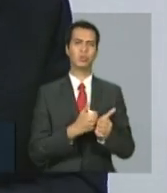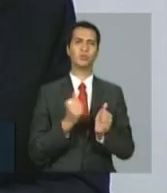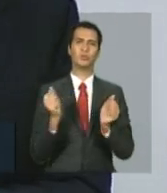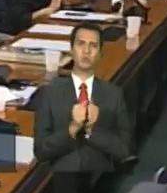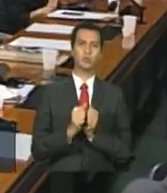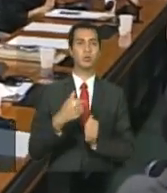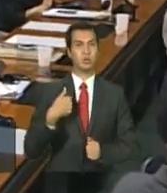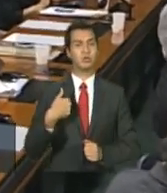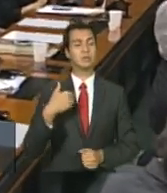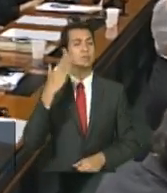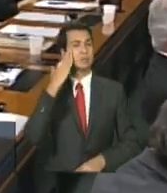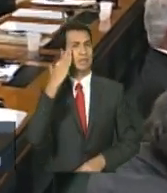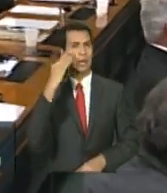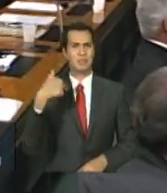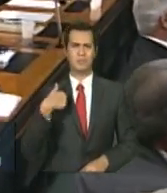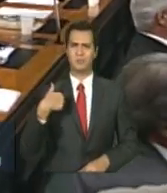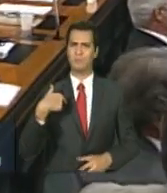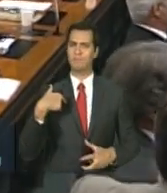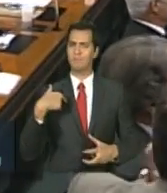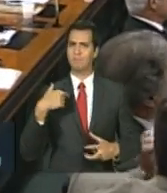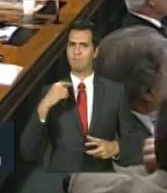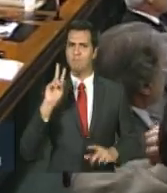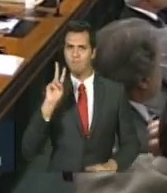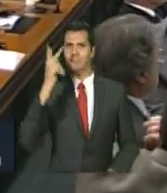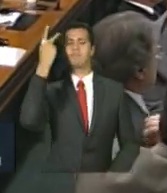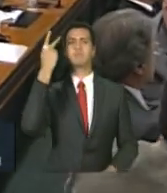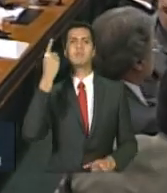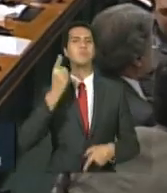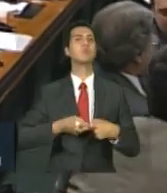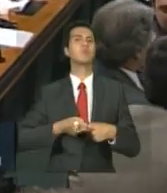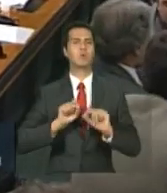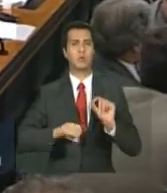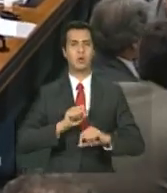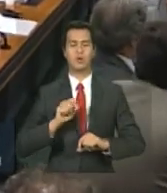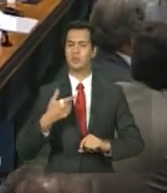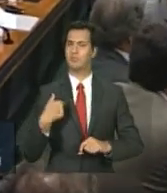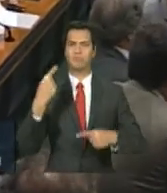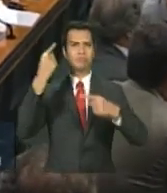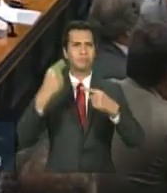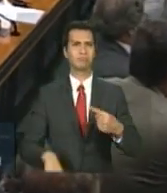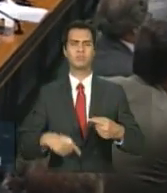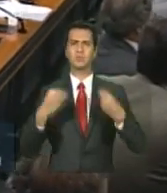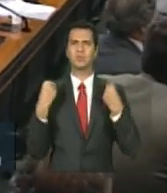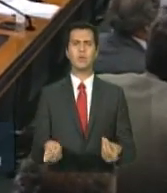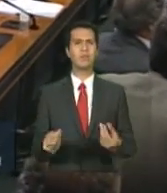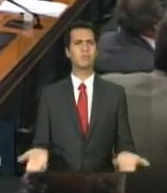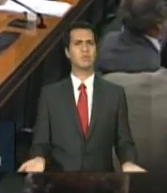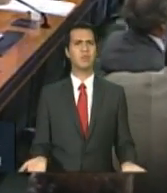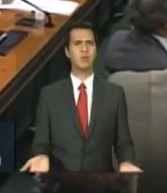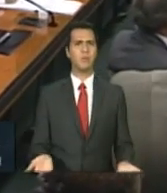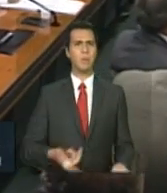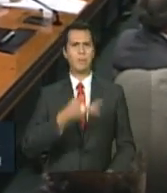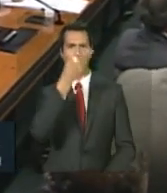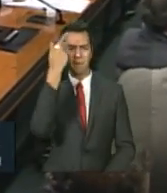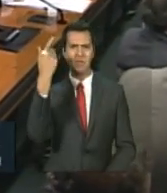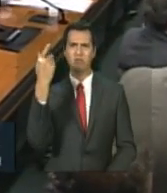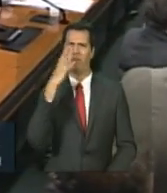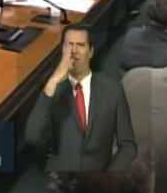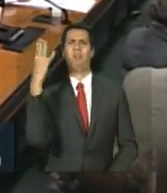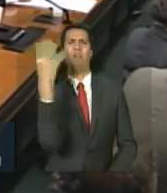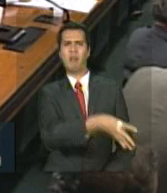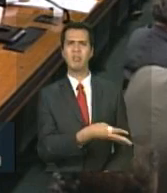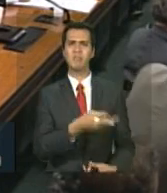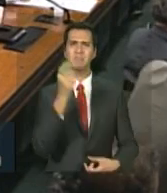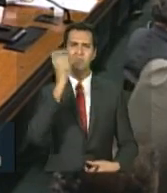a minha indignação. Diria que a minha indignação beira a revolta. Não se pode macular a vida de uma pessoa a partir